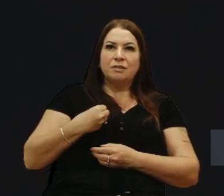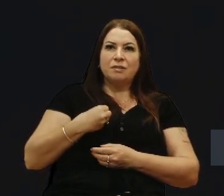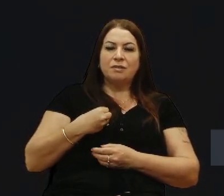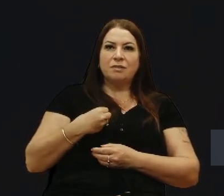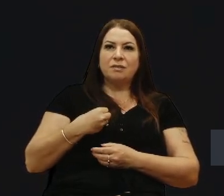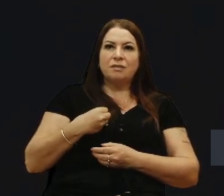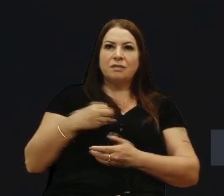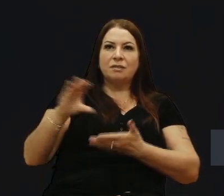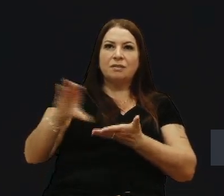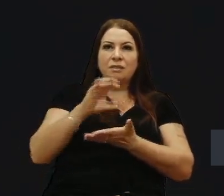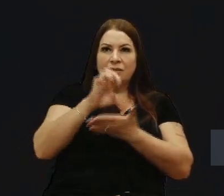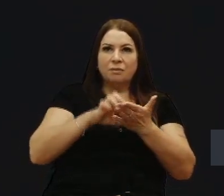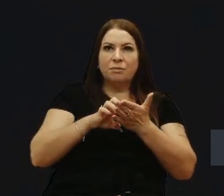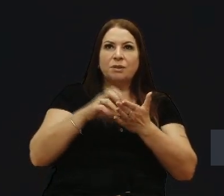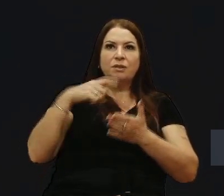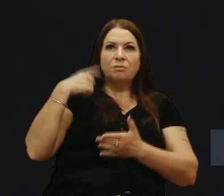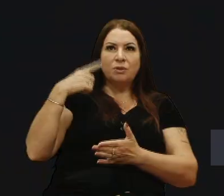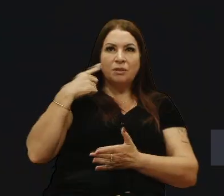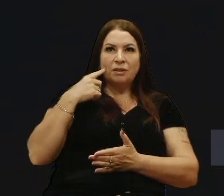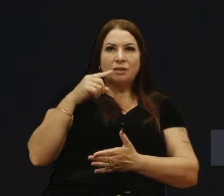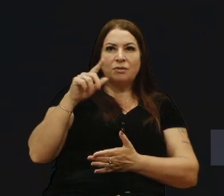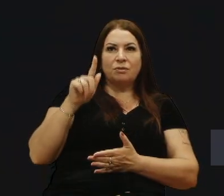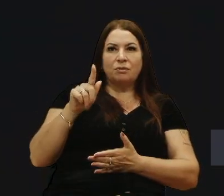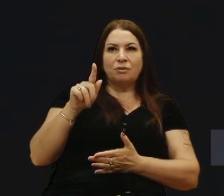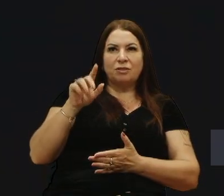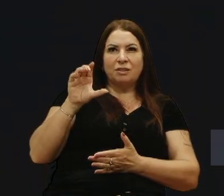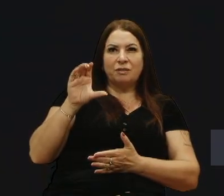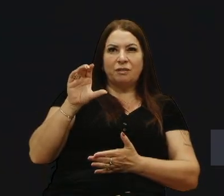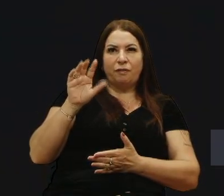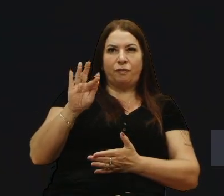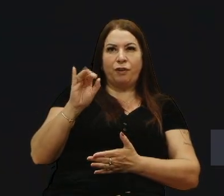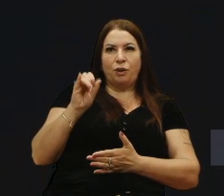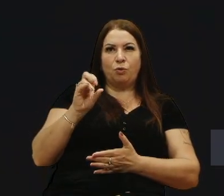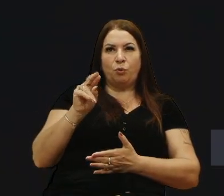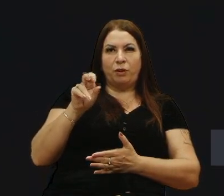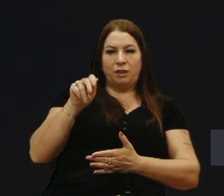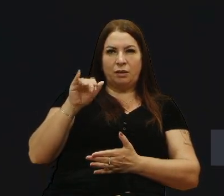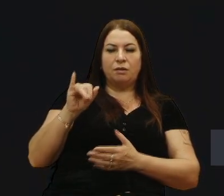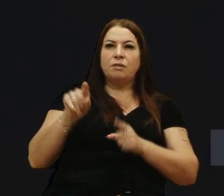emenda parlamentar do deputado Cherini e mais uma contrapartida do